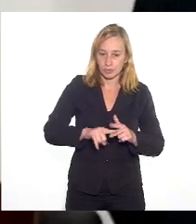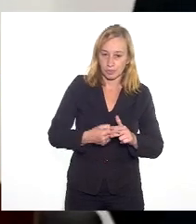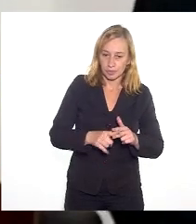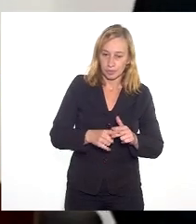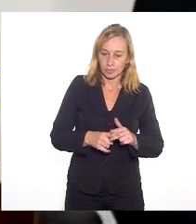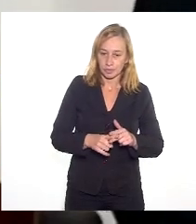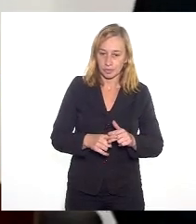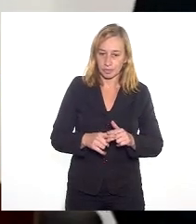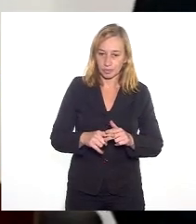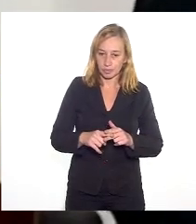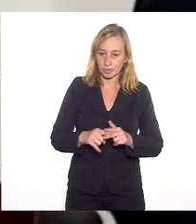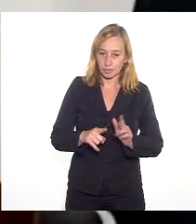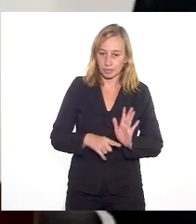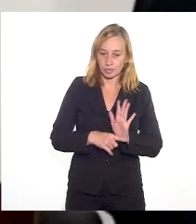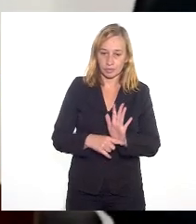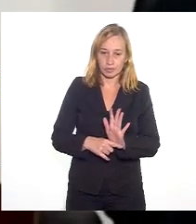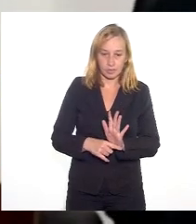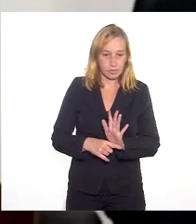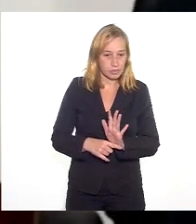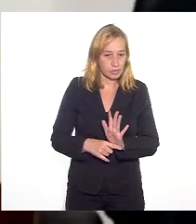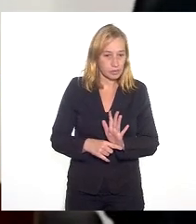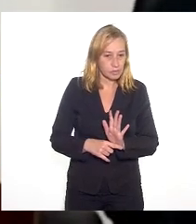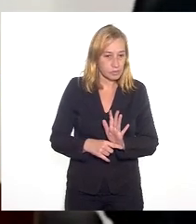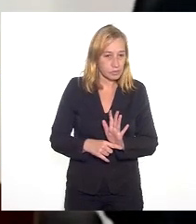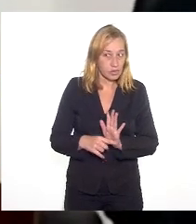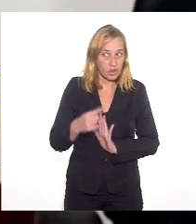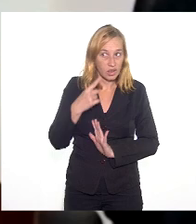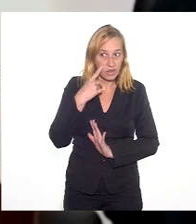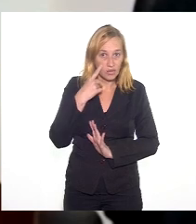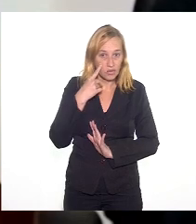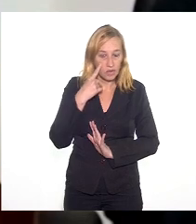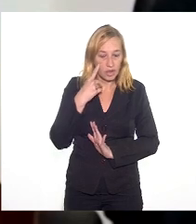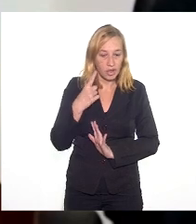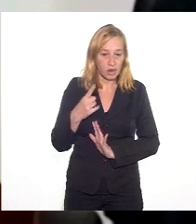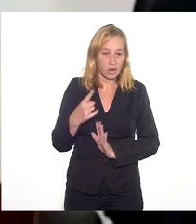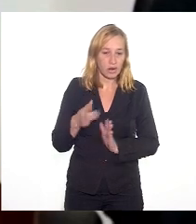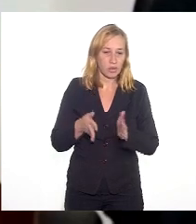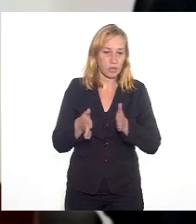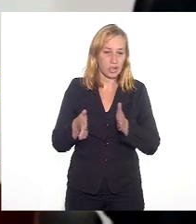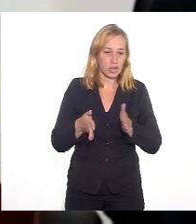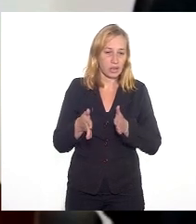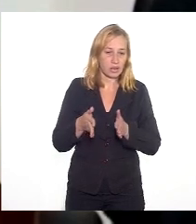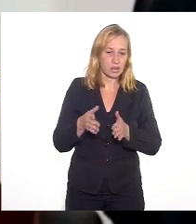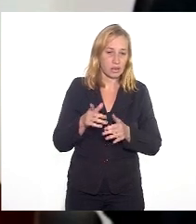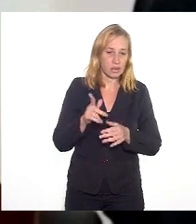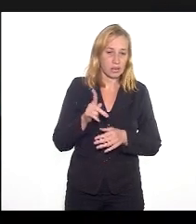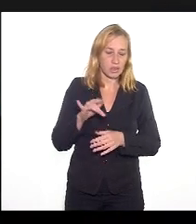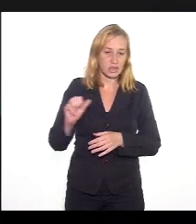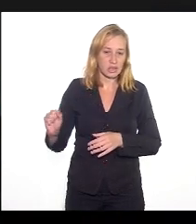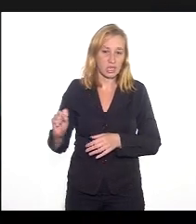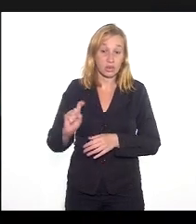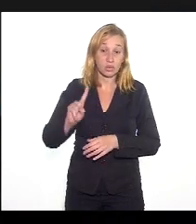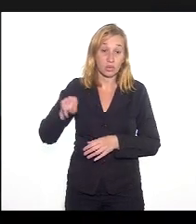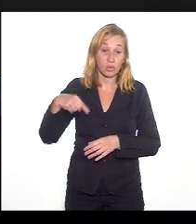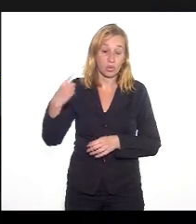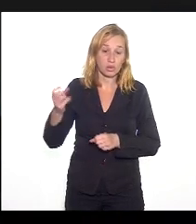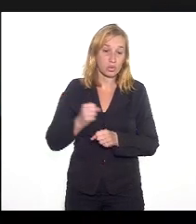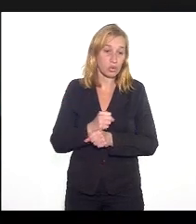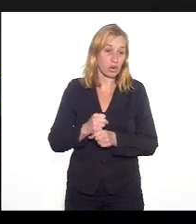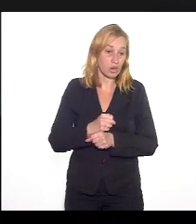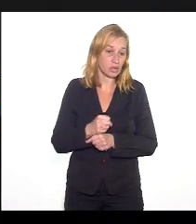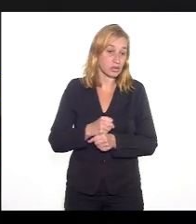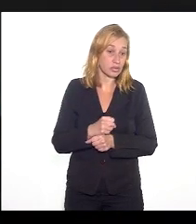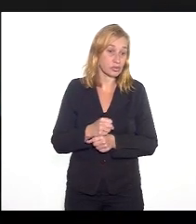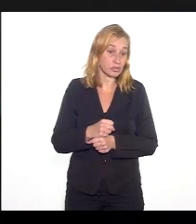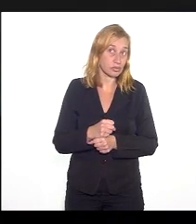das despesas salariais dos servidores estaduais. Tem que ter previsão... No mínimo pelo IPCA do próximo ano, entendeu, Márcio? Presidente, senão nós vamos